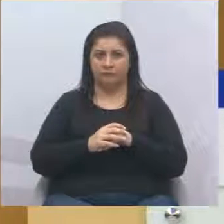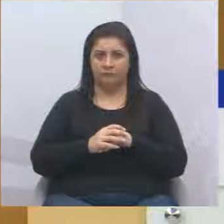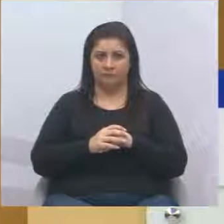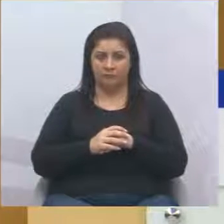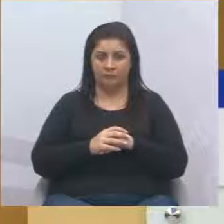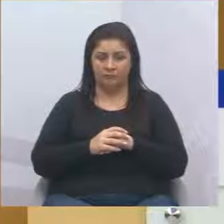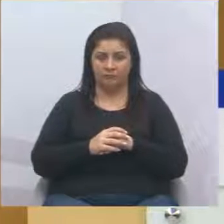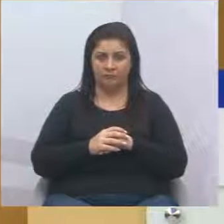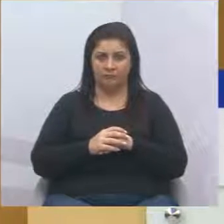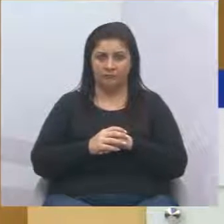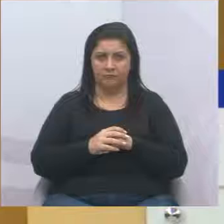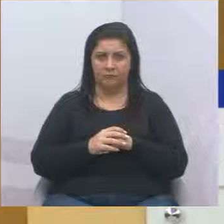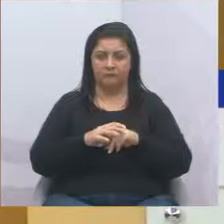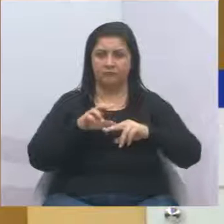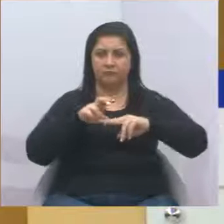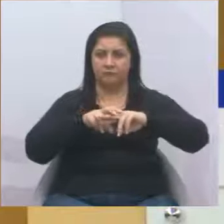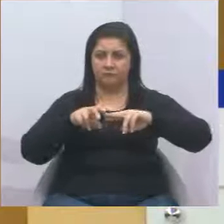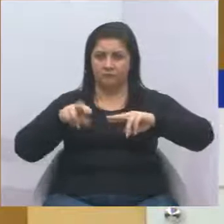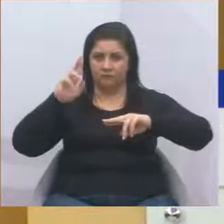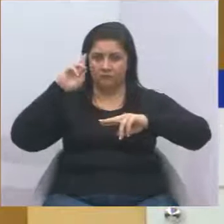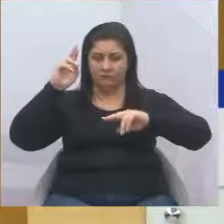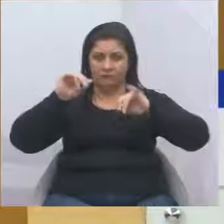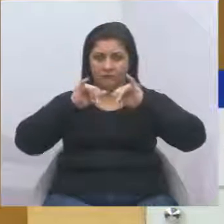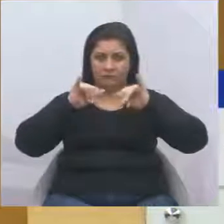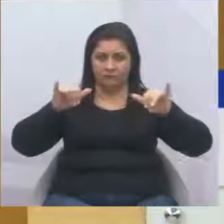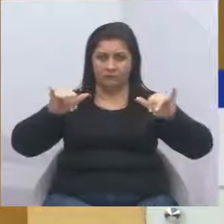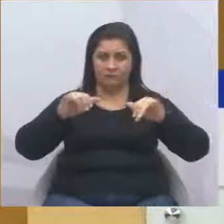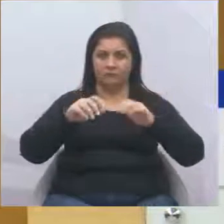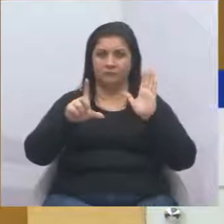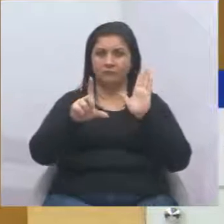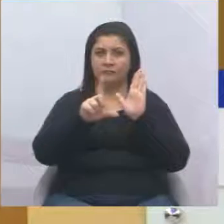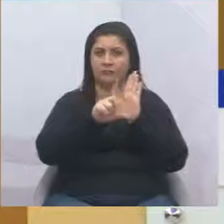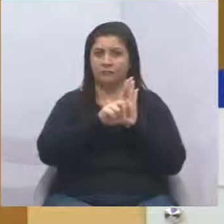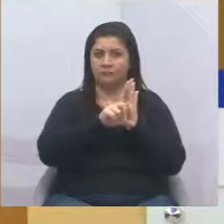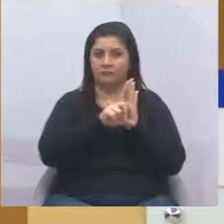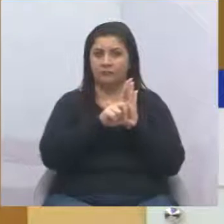e a sua mesa diretora promulga a seguinte